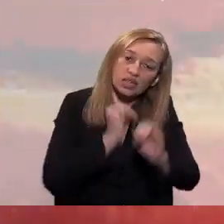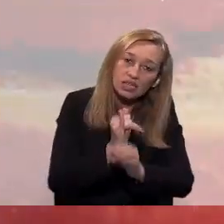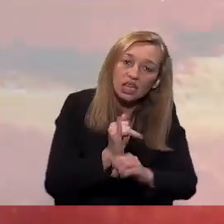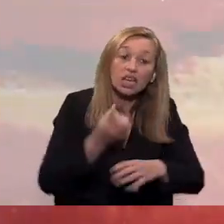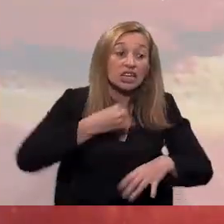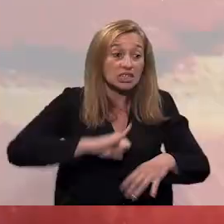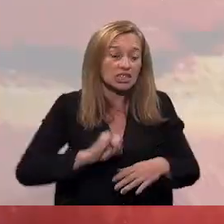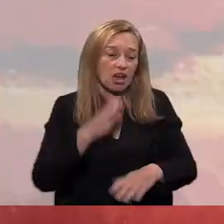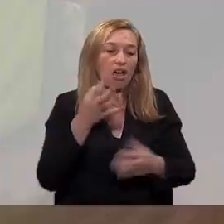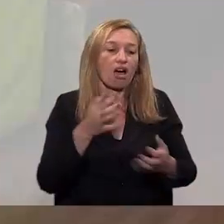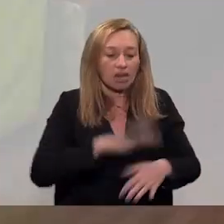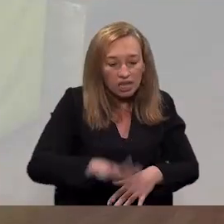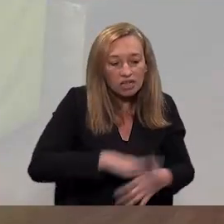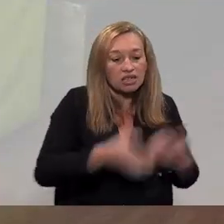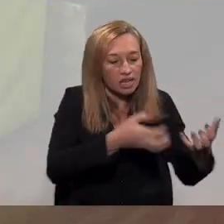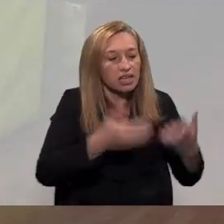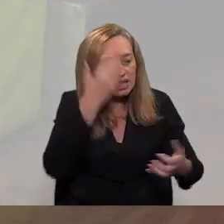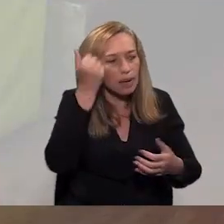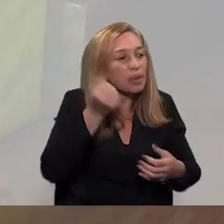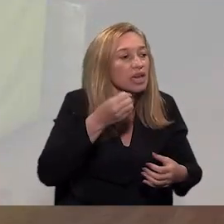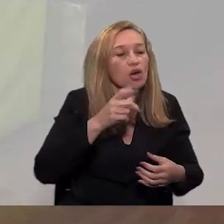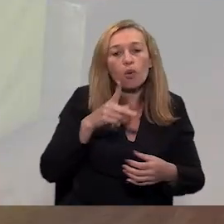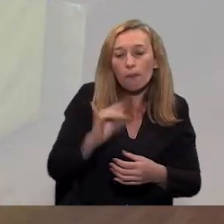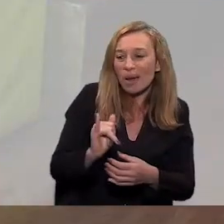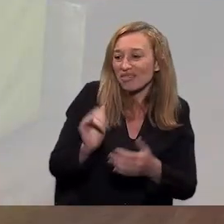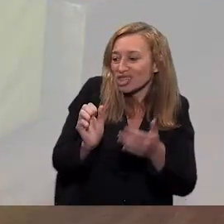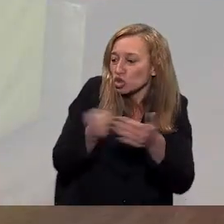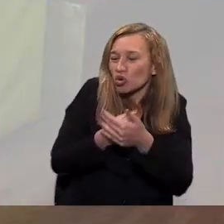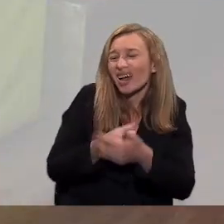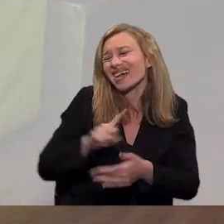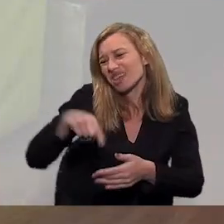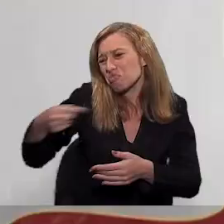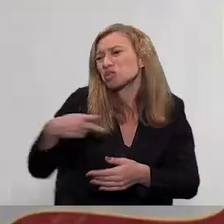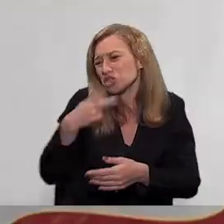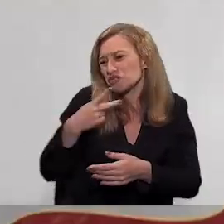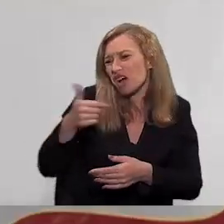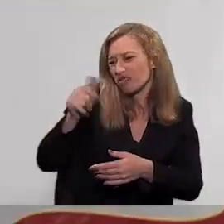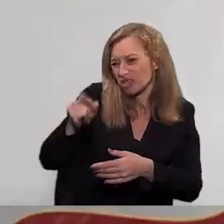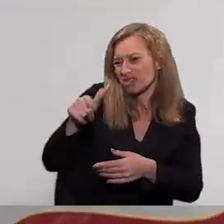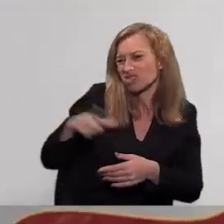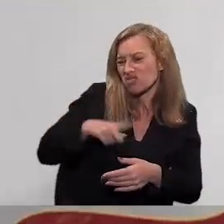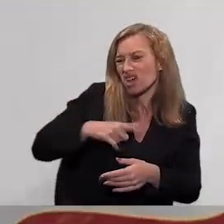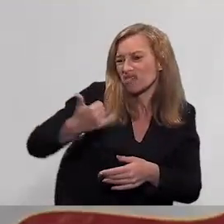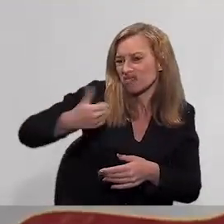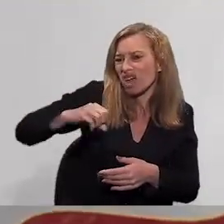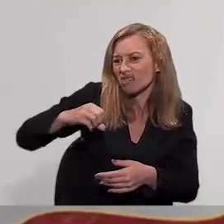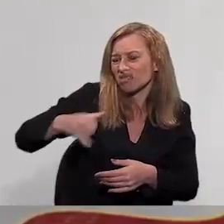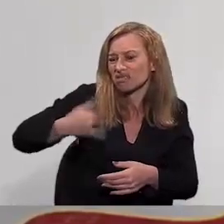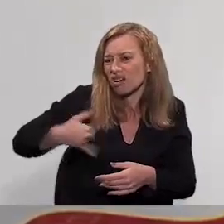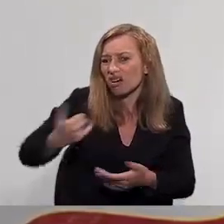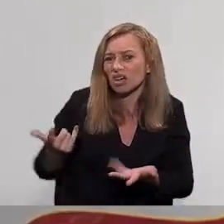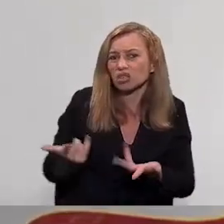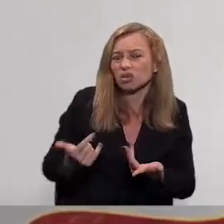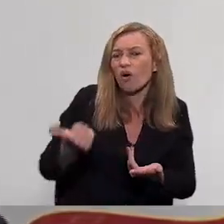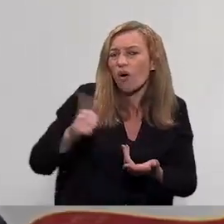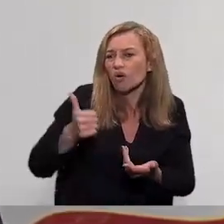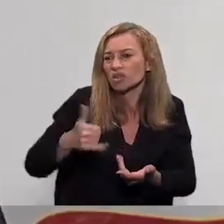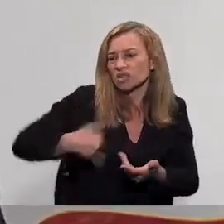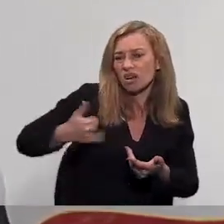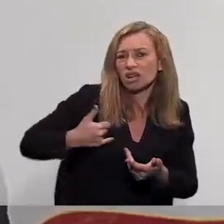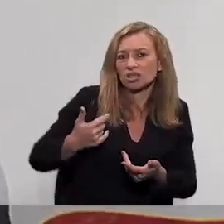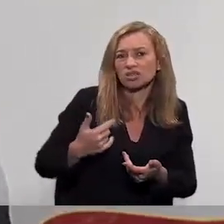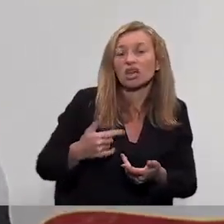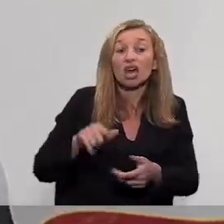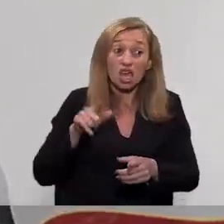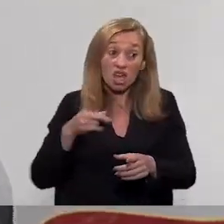você falou, Exato, né? Exato, porque se a criança quer saber uma coisa e o pai fica, filho, depois eu te digo quando você tiver 10 anos, quando você tiver 11 anos, ele vai